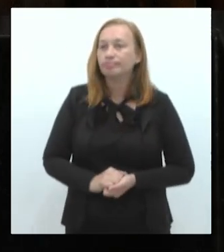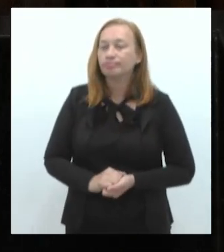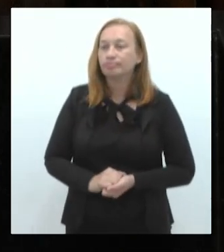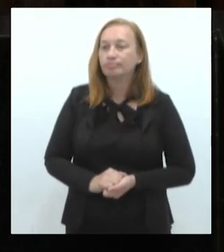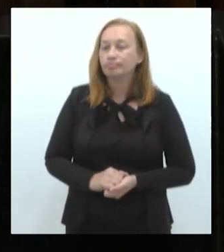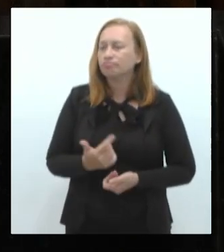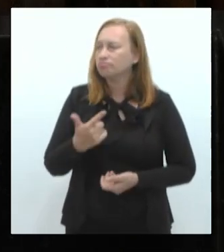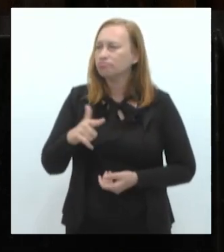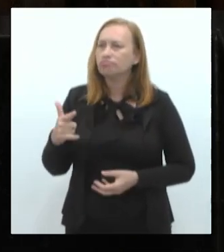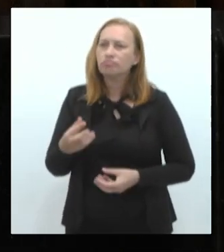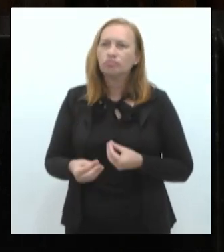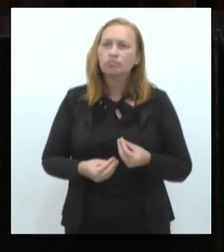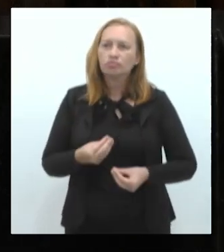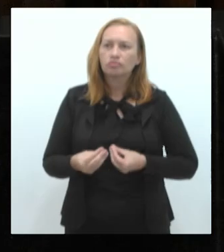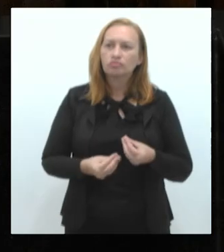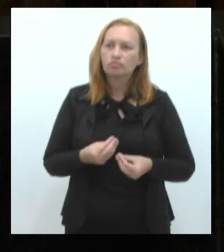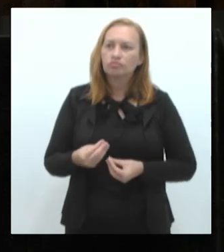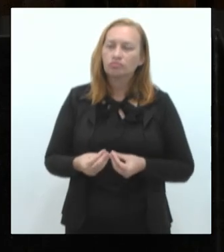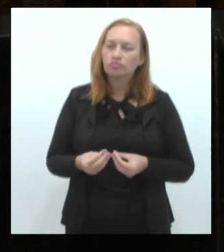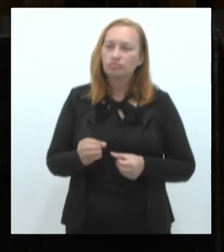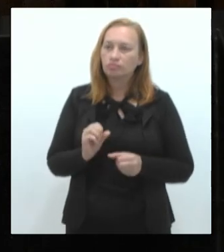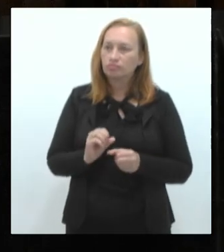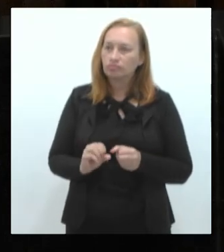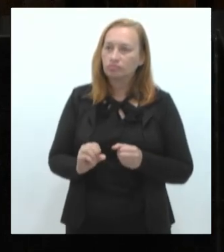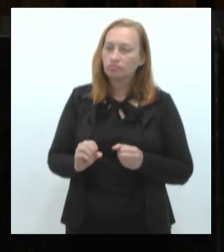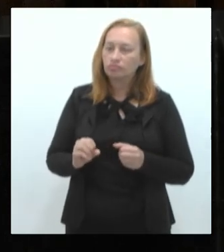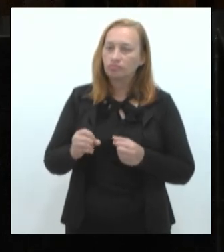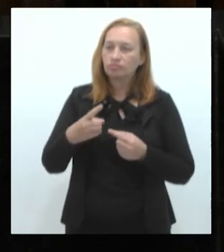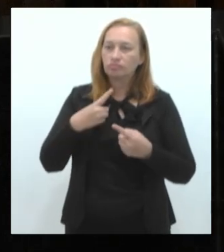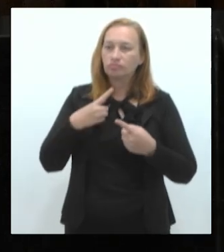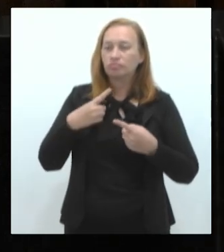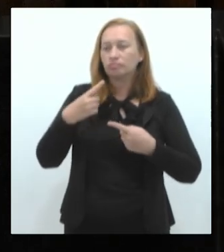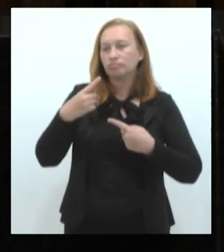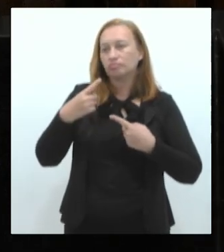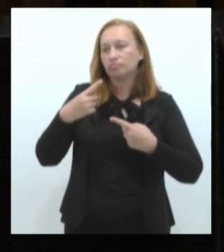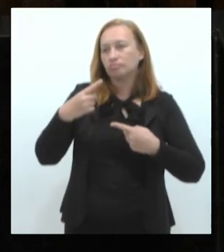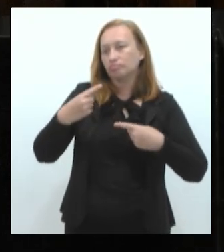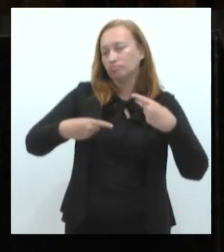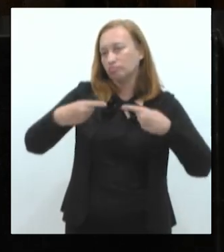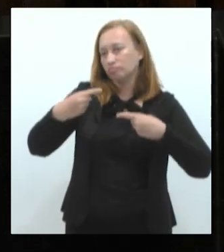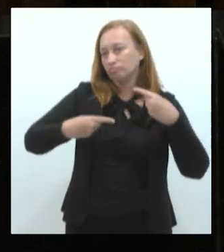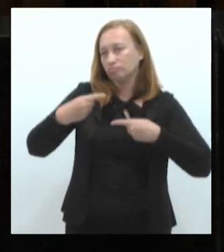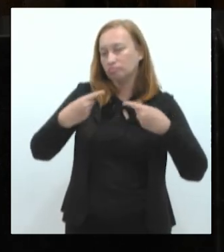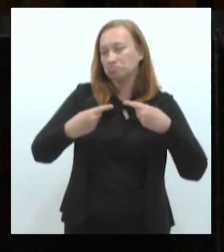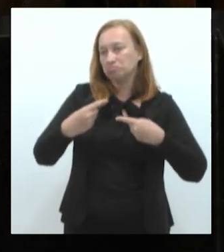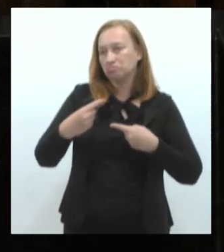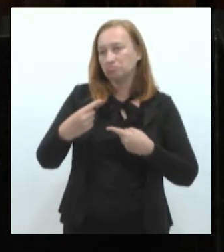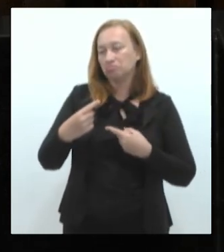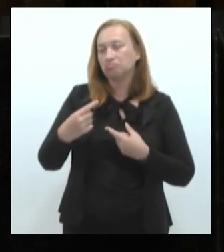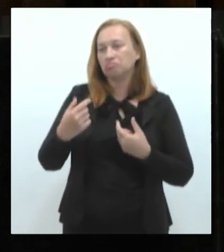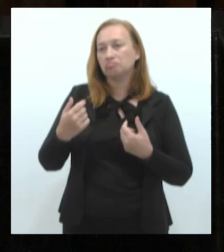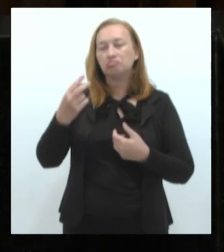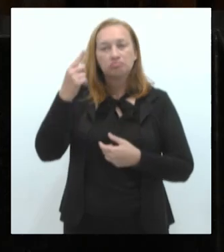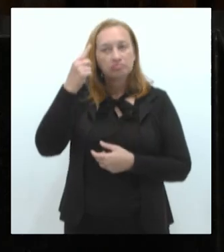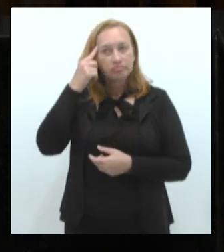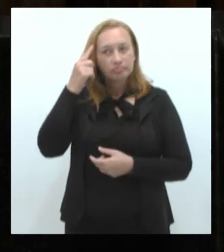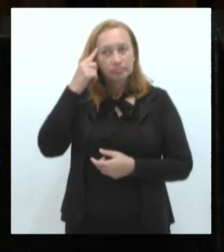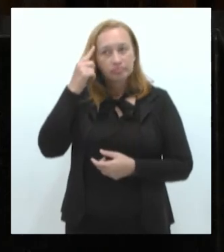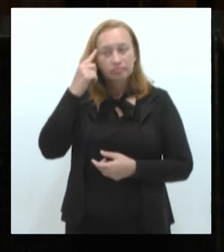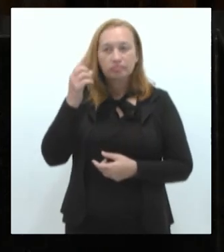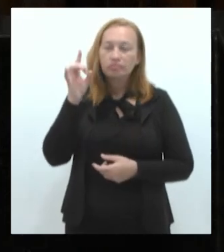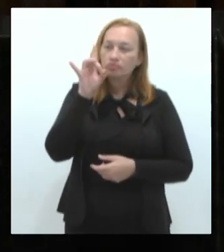tem como a gente fazer esse debate sem a reflexão que nas duas